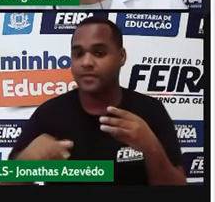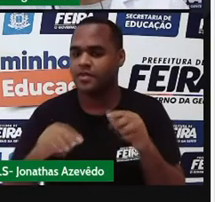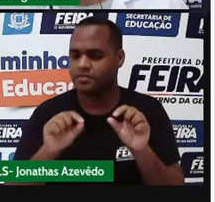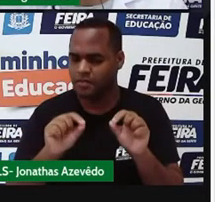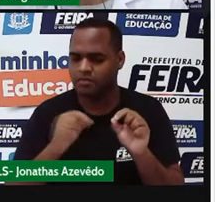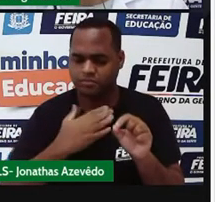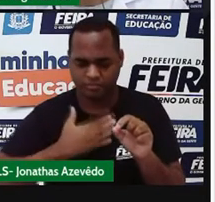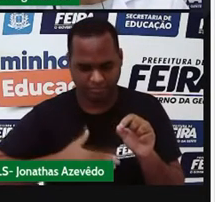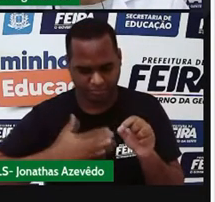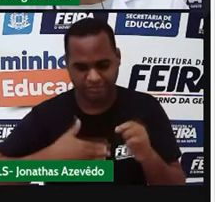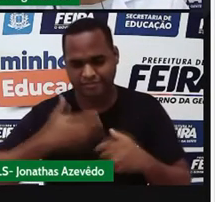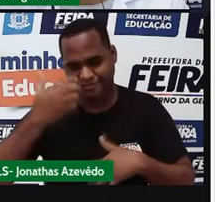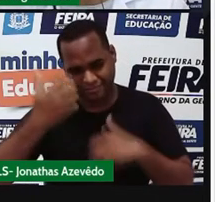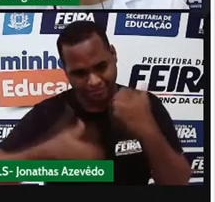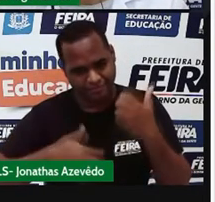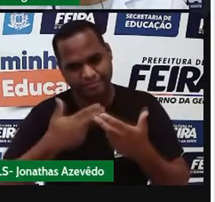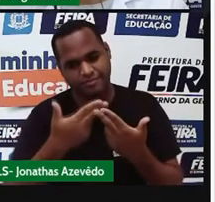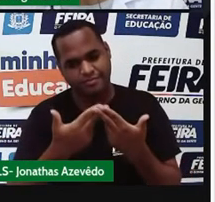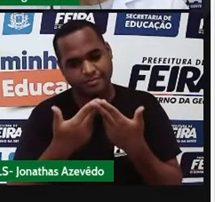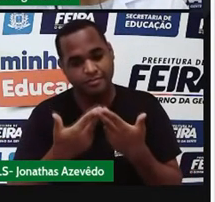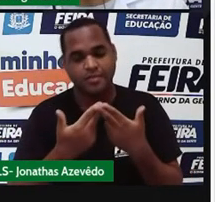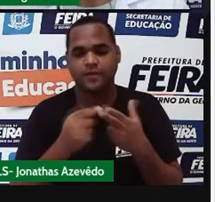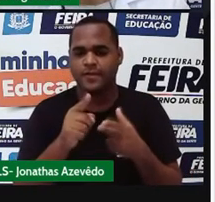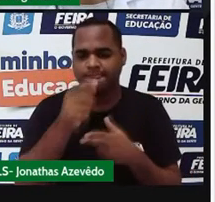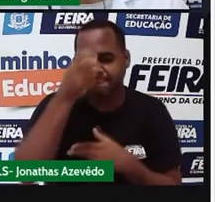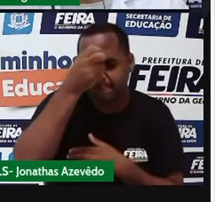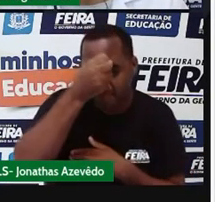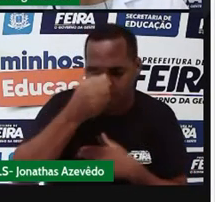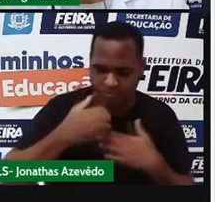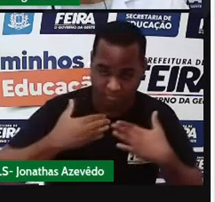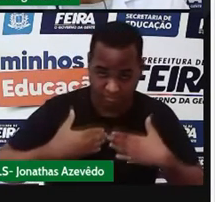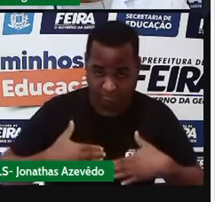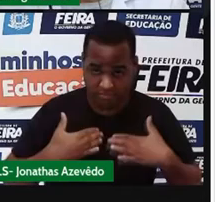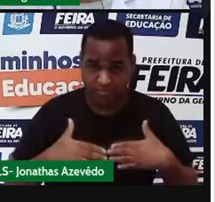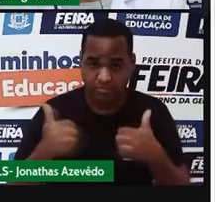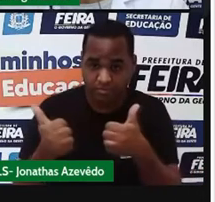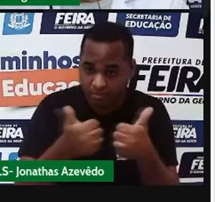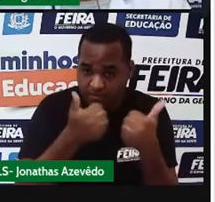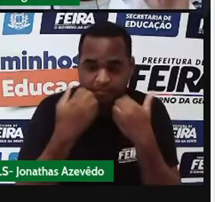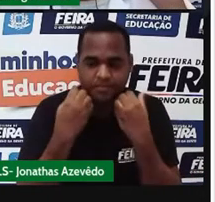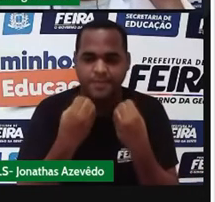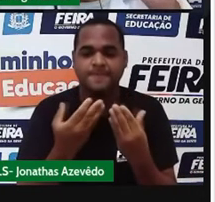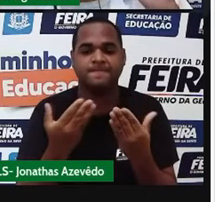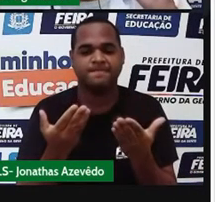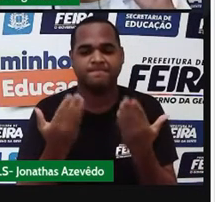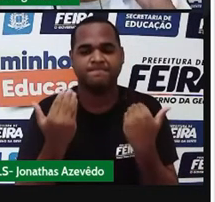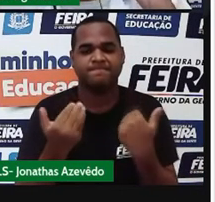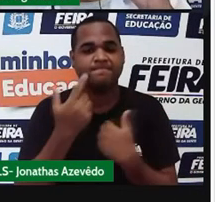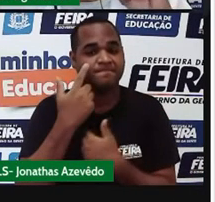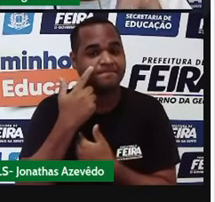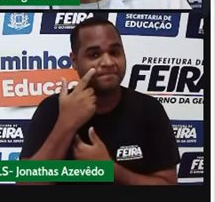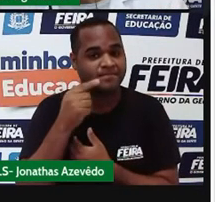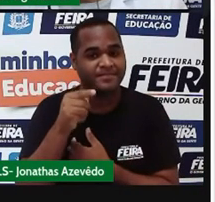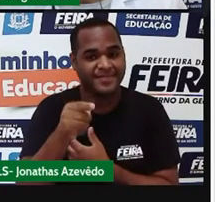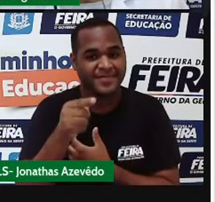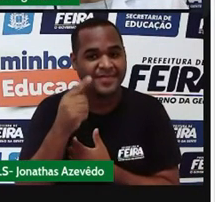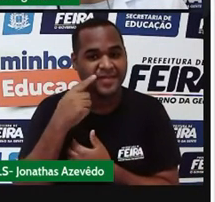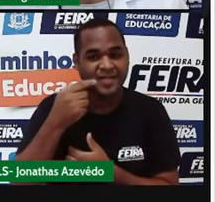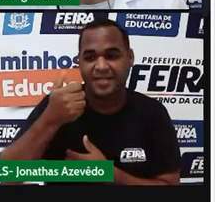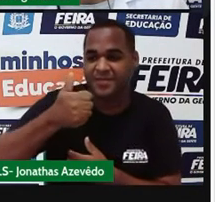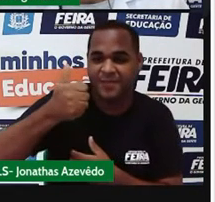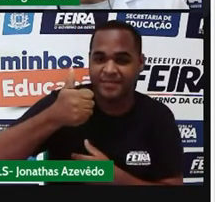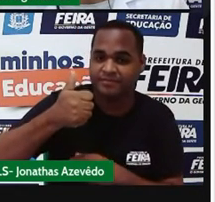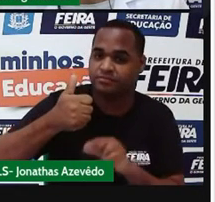OK aí a gente aprende de maneira mais tranquila Valeu então assim ó esse primeiro processo